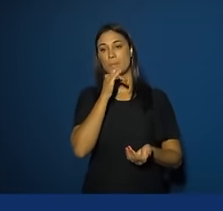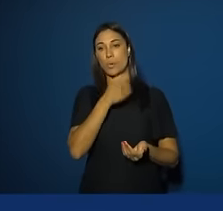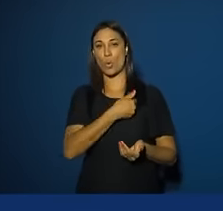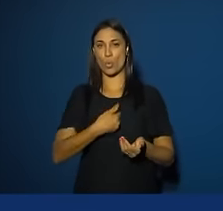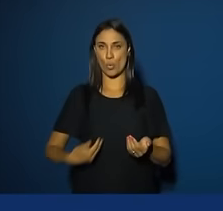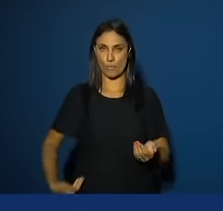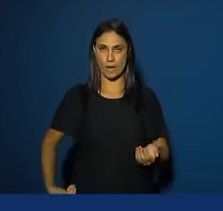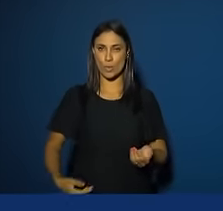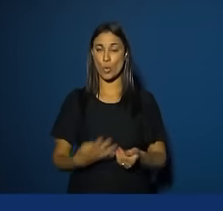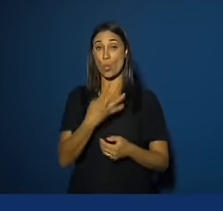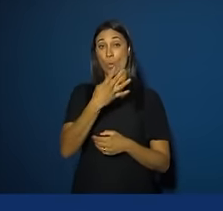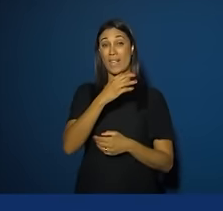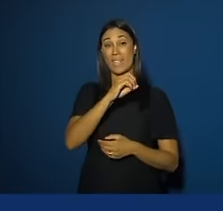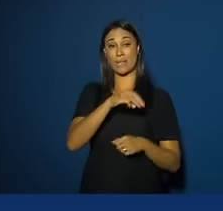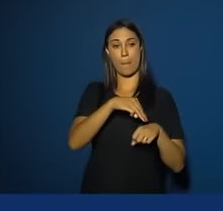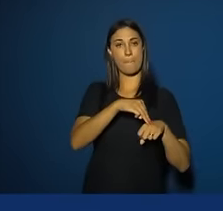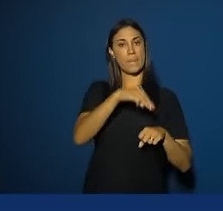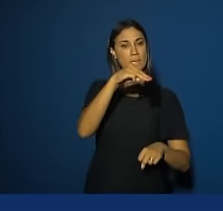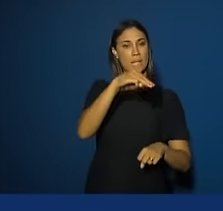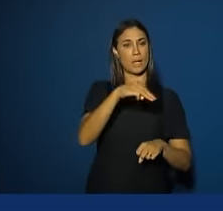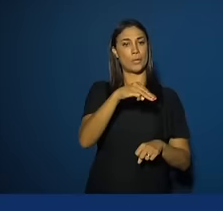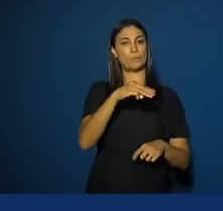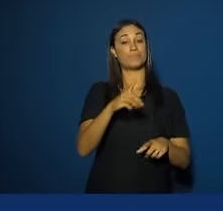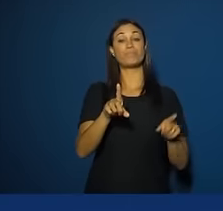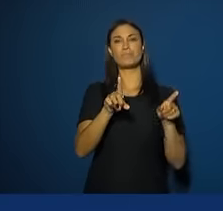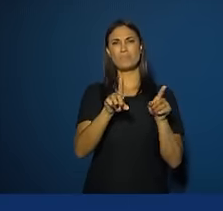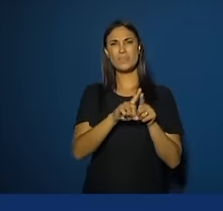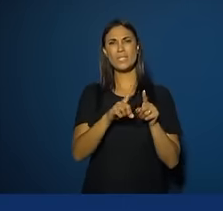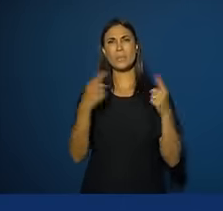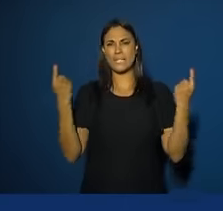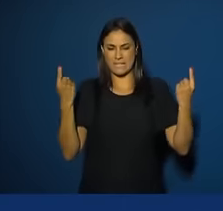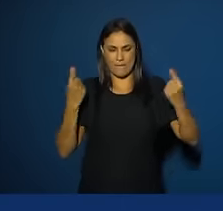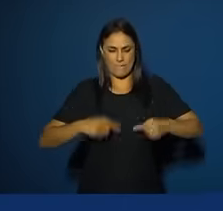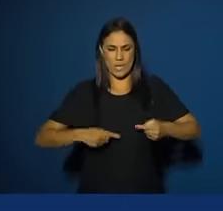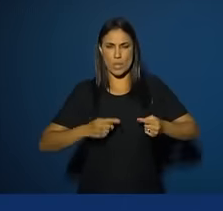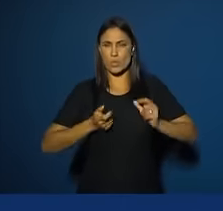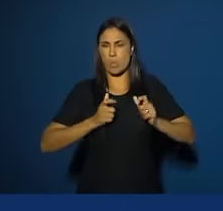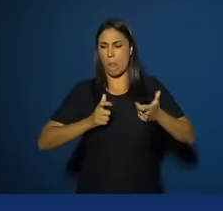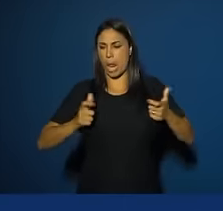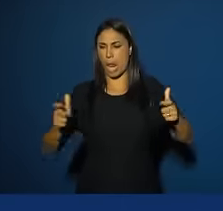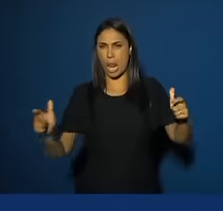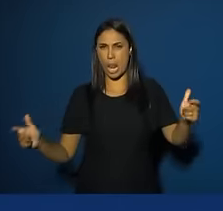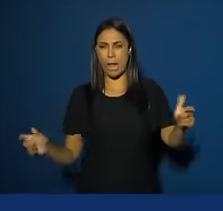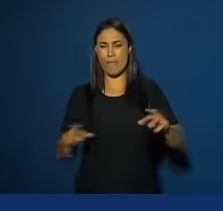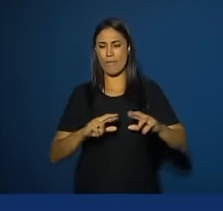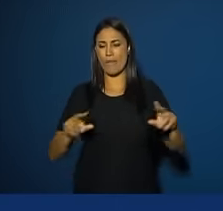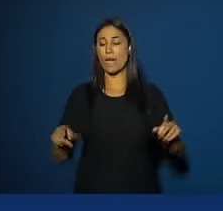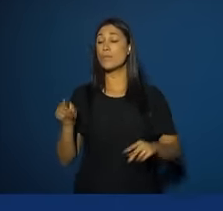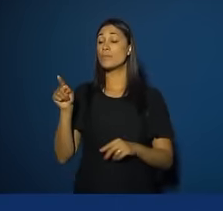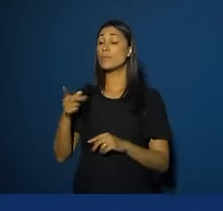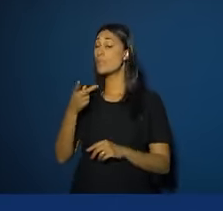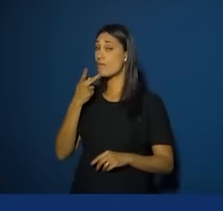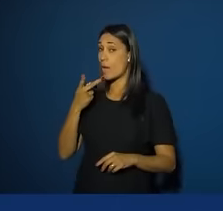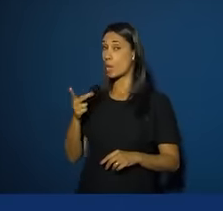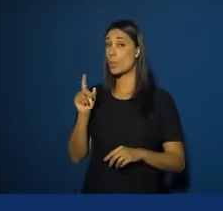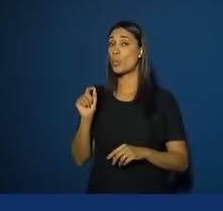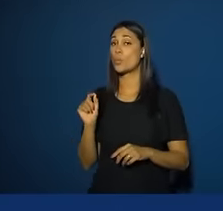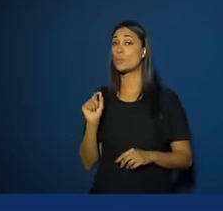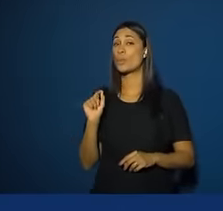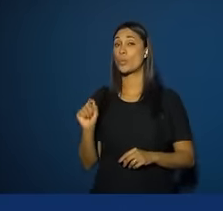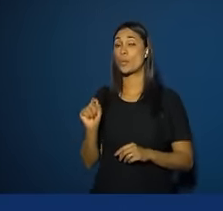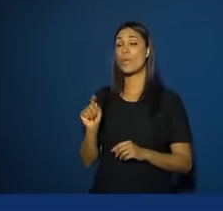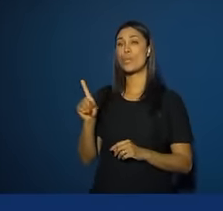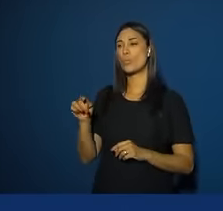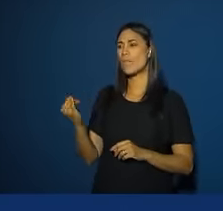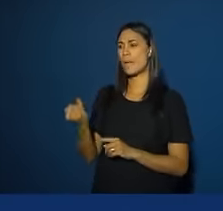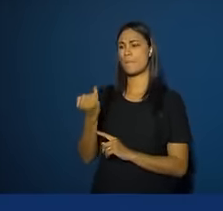governo com quase 40 Ministérios e uma série de desafios enormes a serem enfrentados estruturais você mencionou há pouco um dos